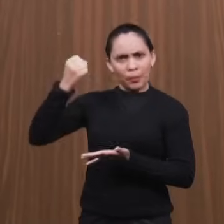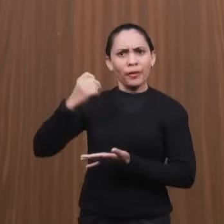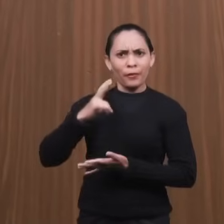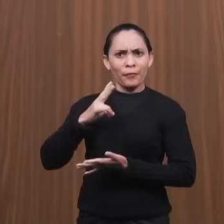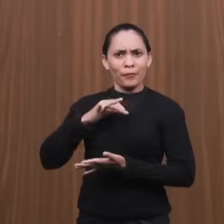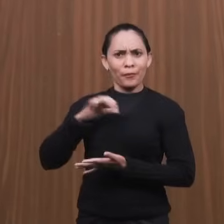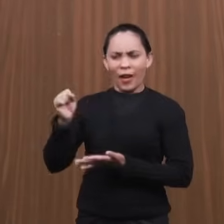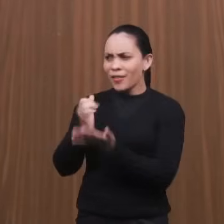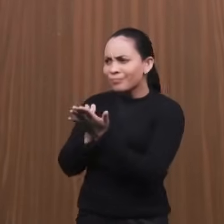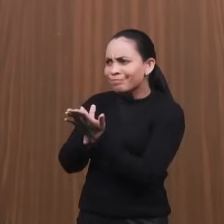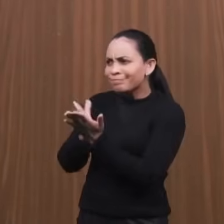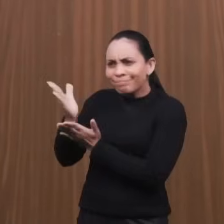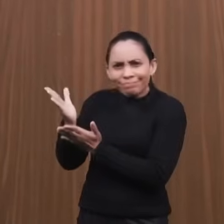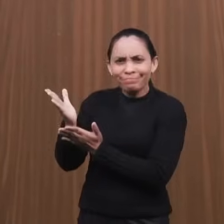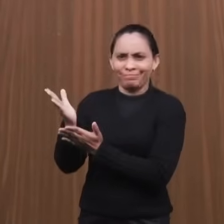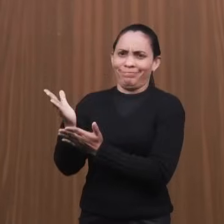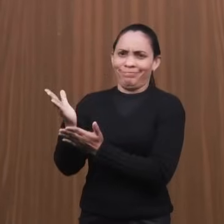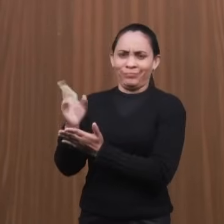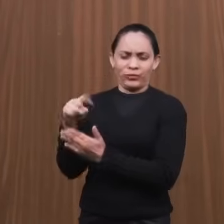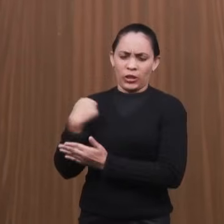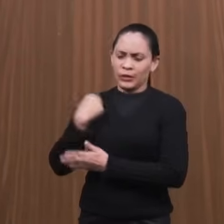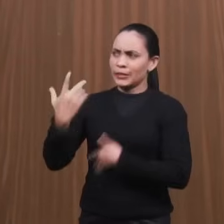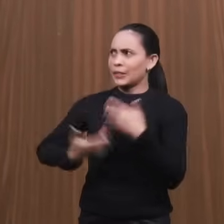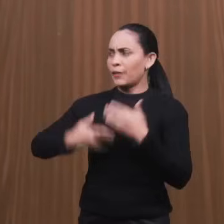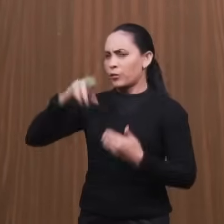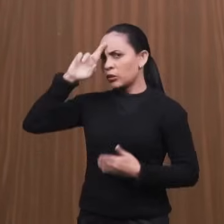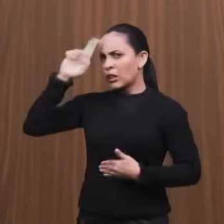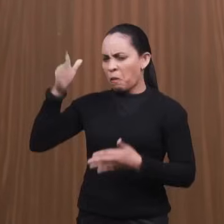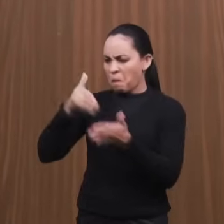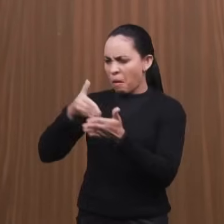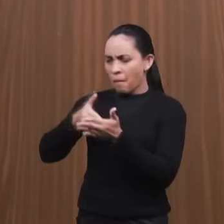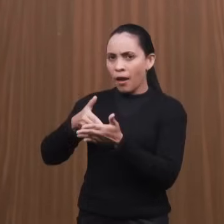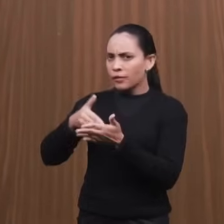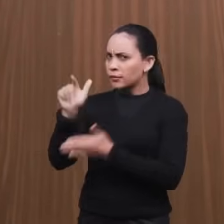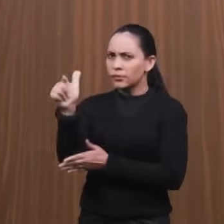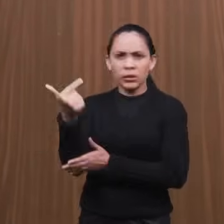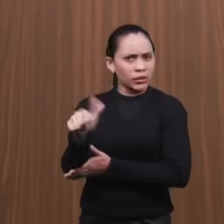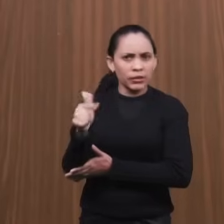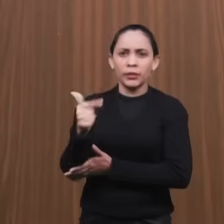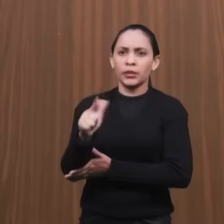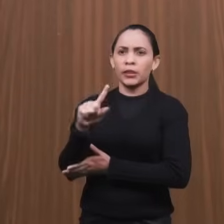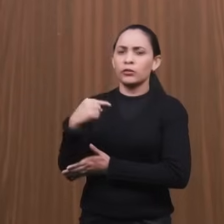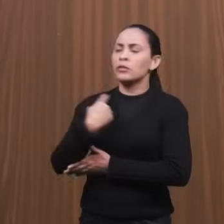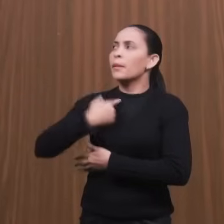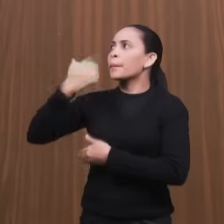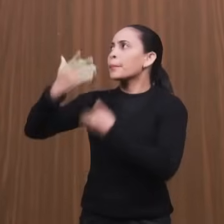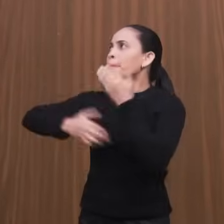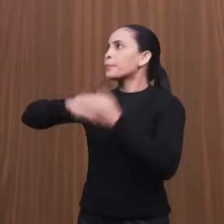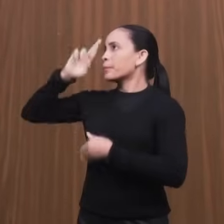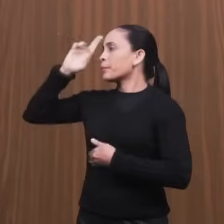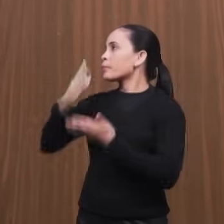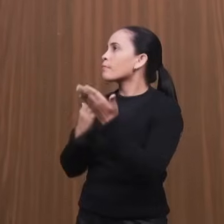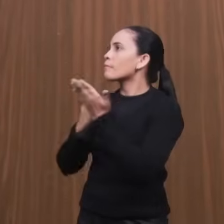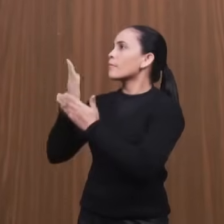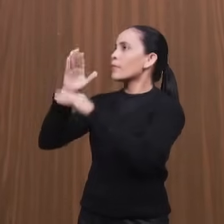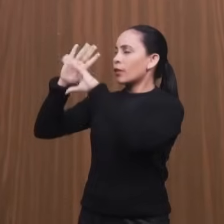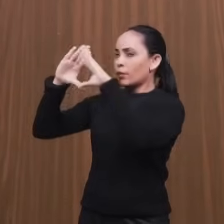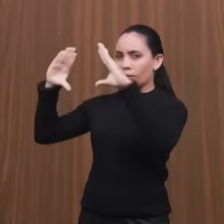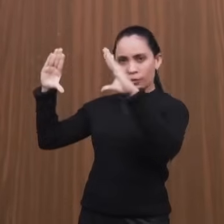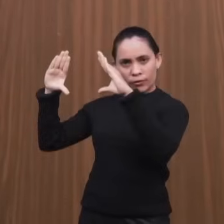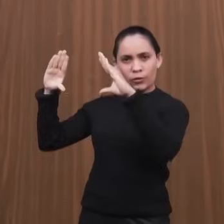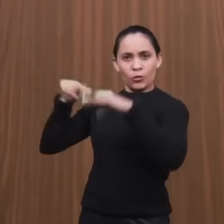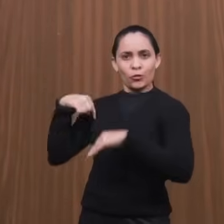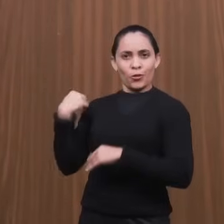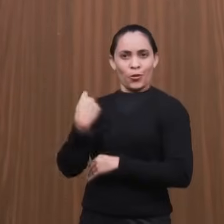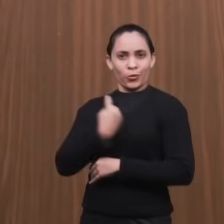deste caminho. Nada vai nos impedir de seguir, nada vai nos impedir de estarmos na eternidade com